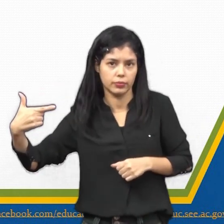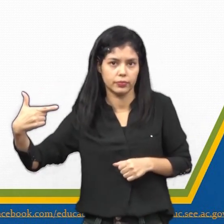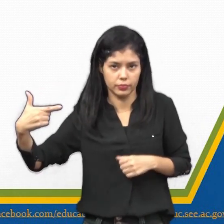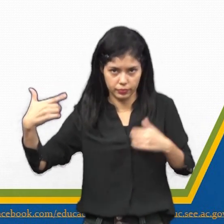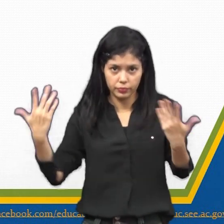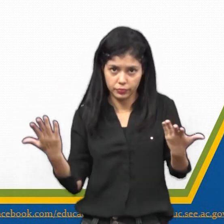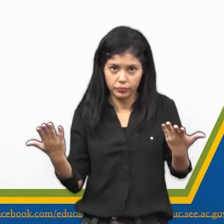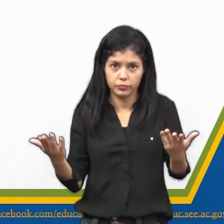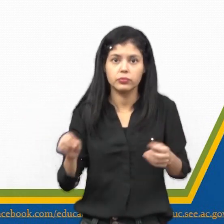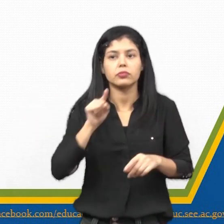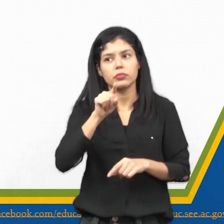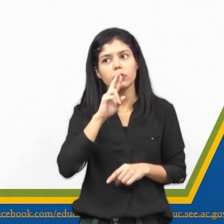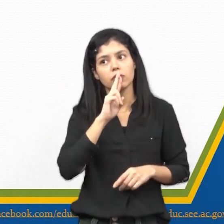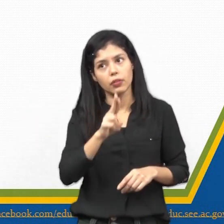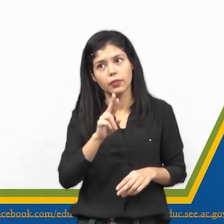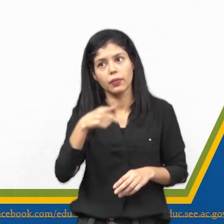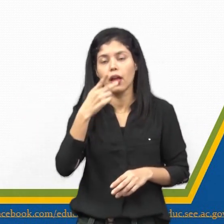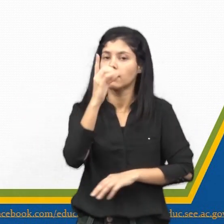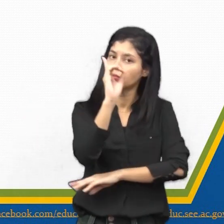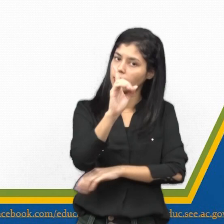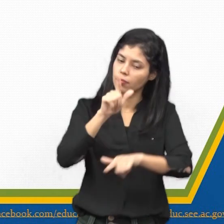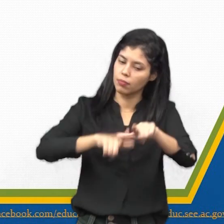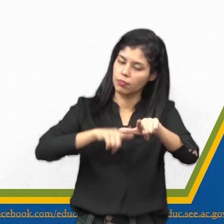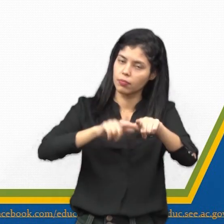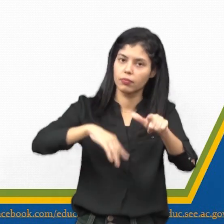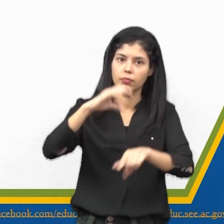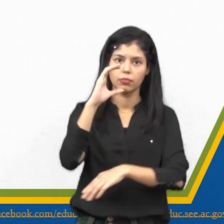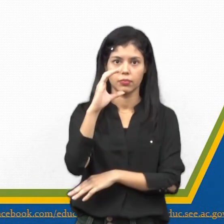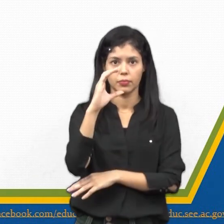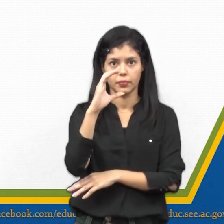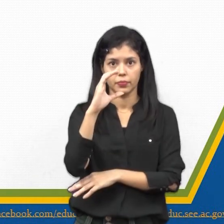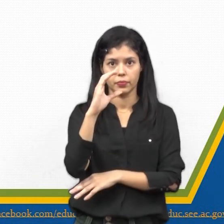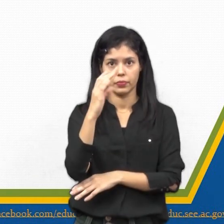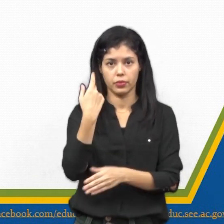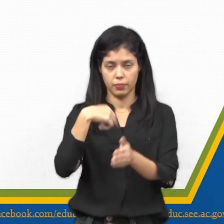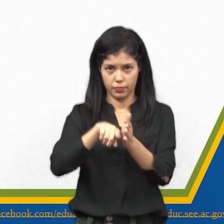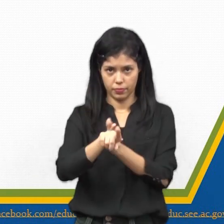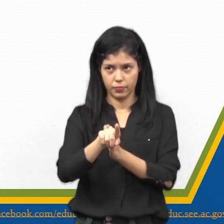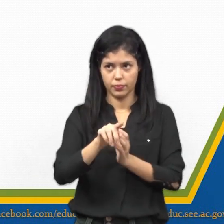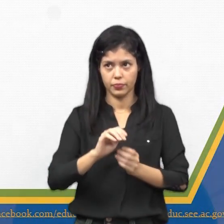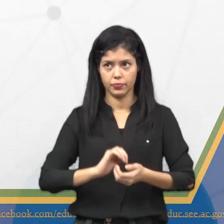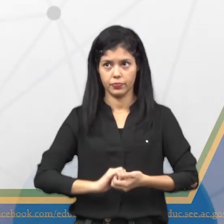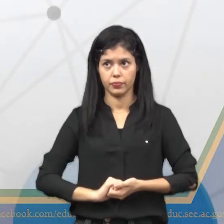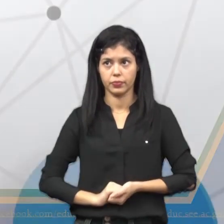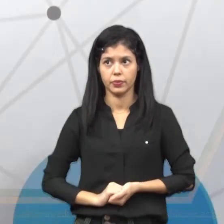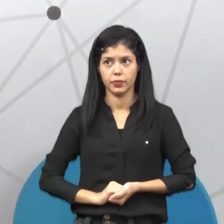nitrogênio, o que corresponde à letra C da nossa questão.